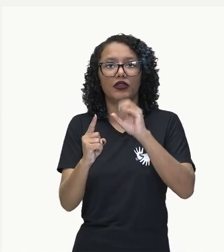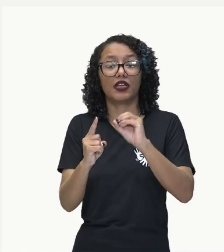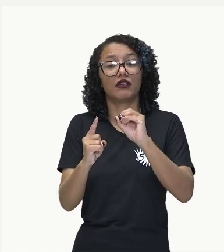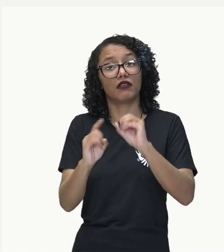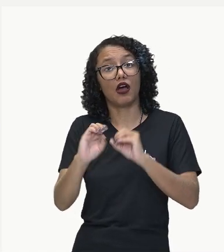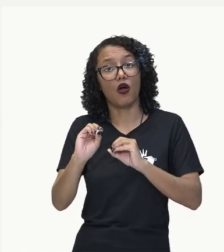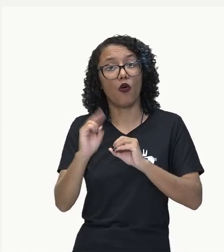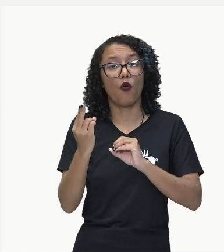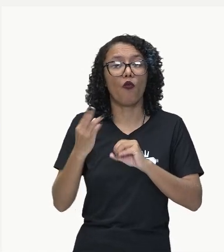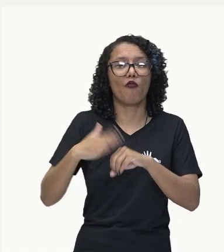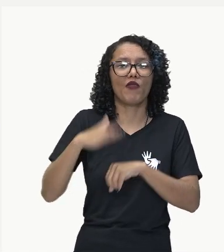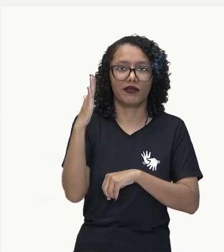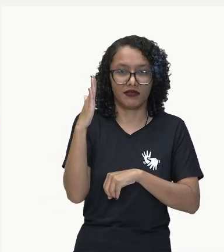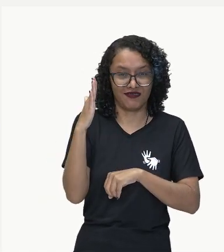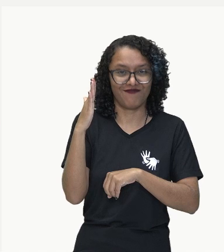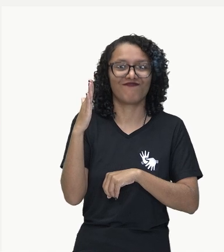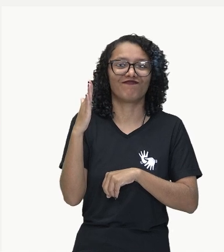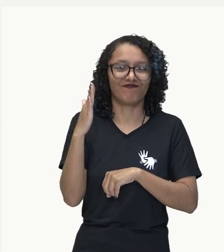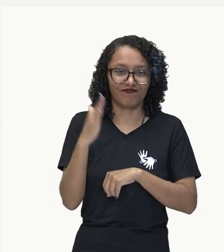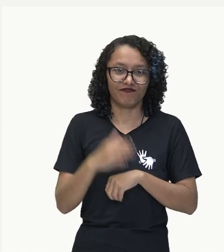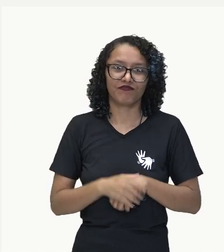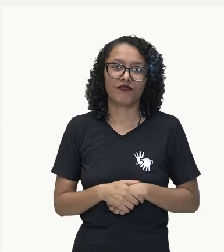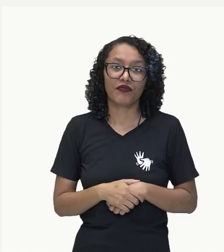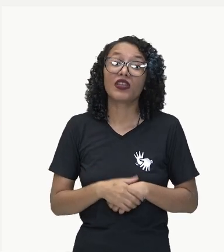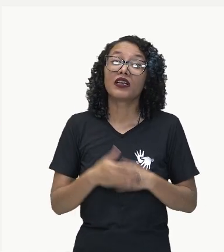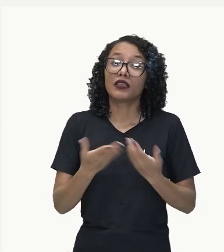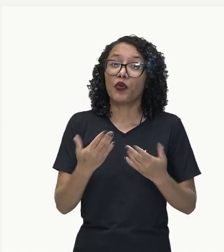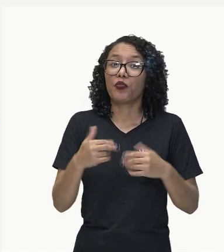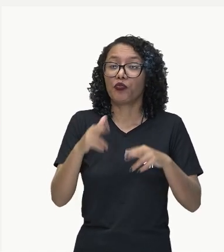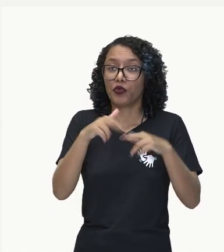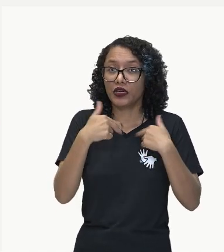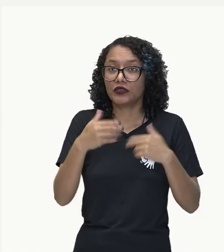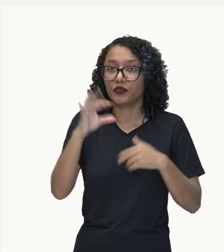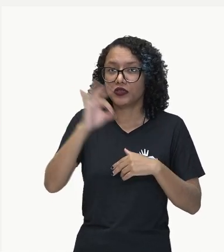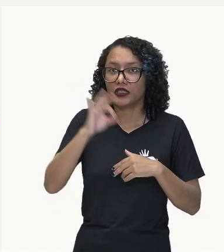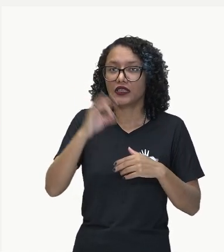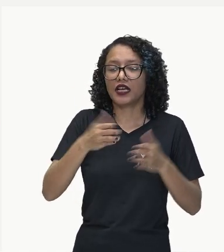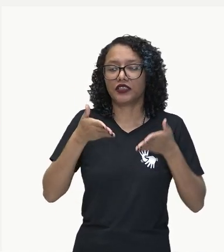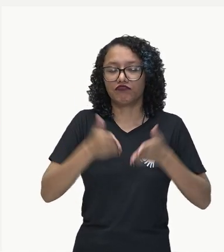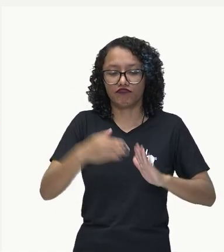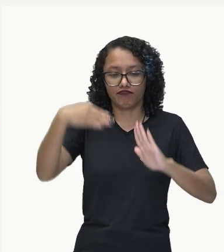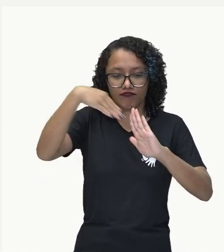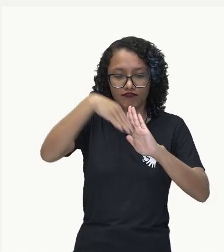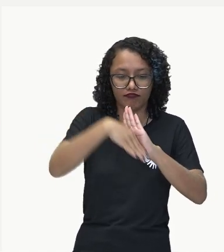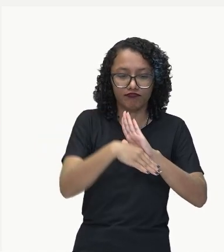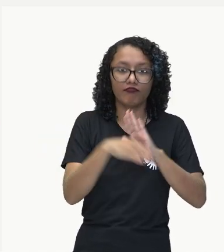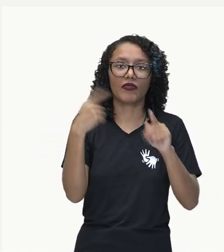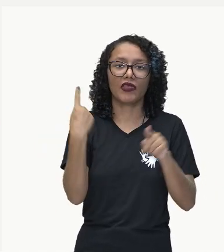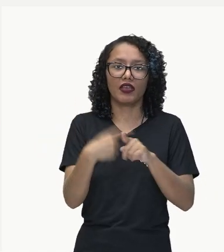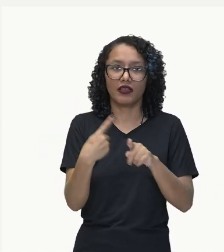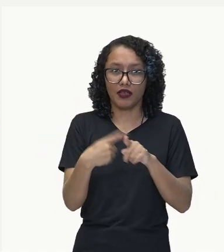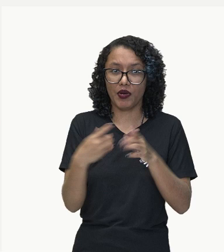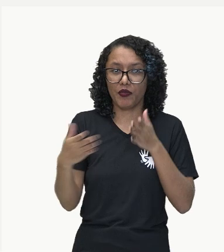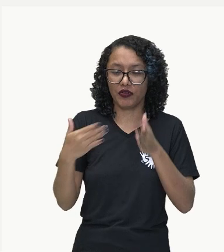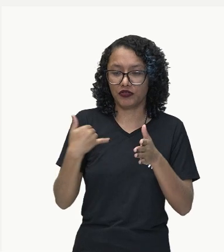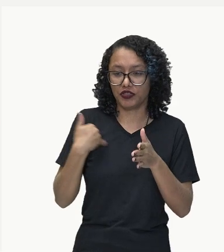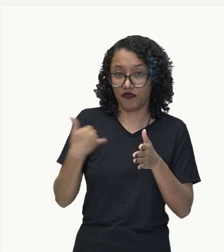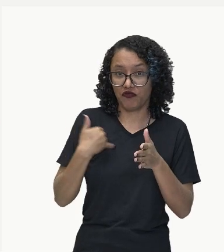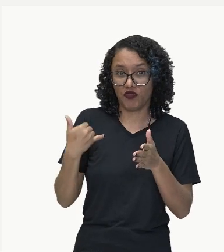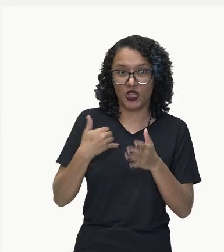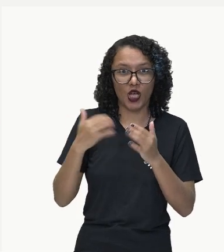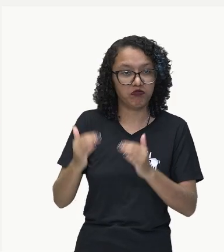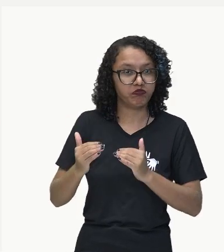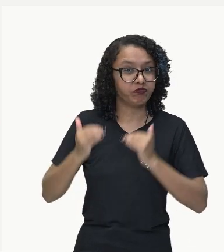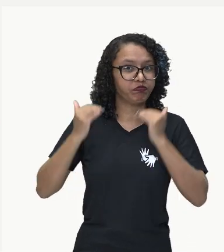Então, a população japonesa enfrenta uma queda acentuada na taxa de natalidade, tem uma das maiores expectativas de vida do mundo, o que